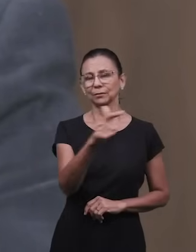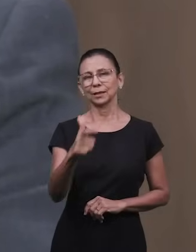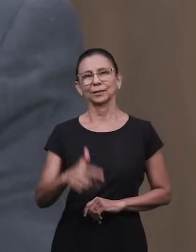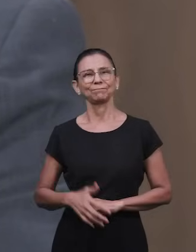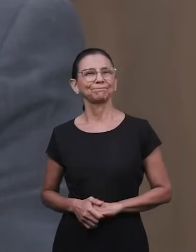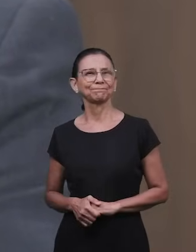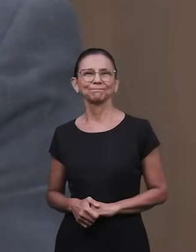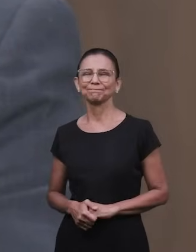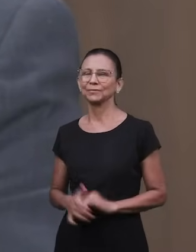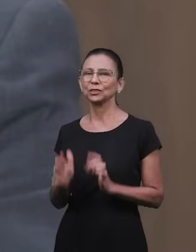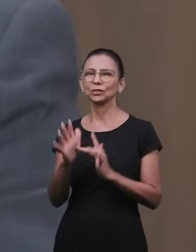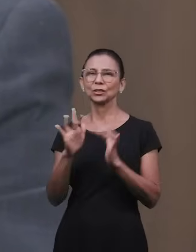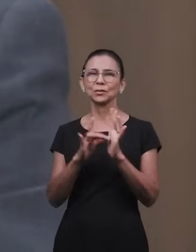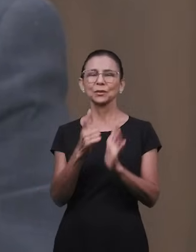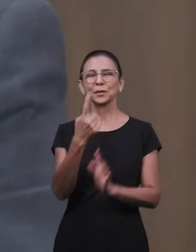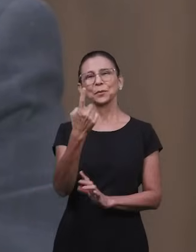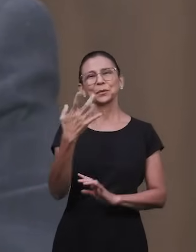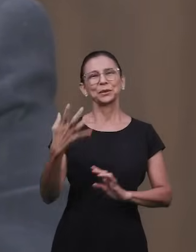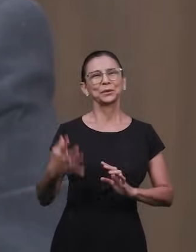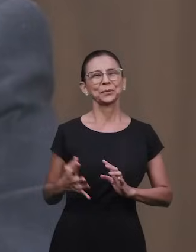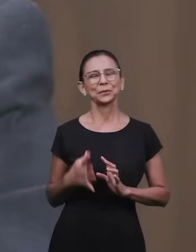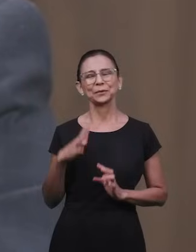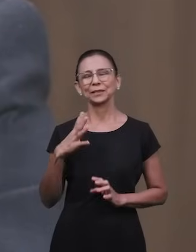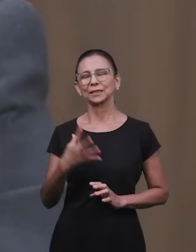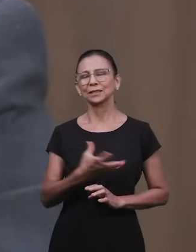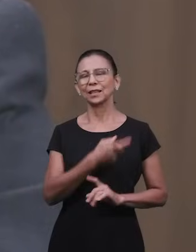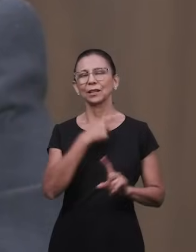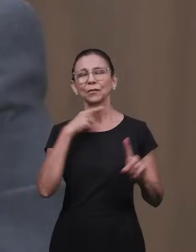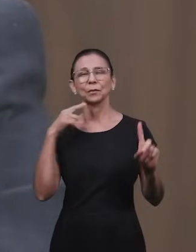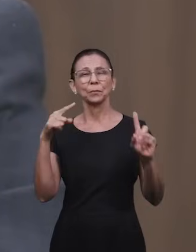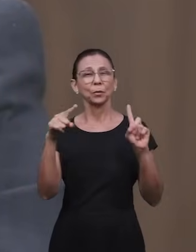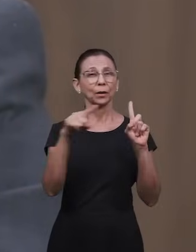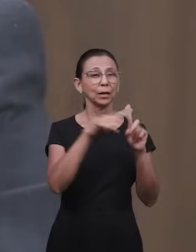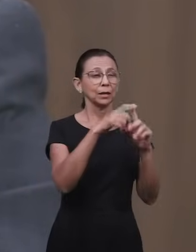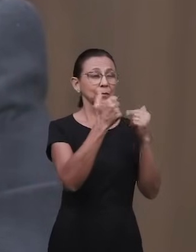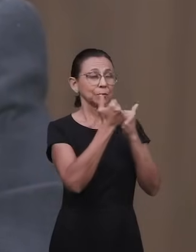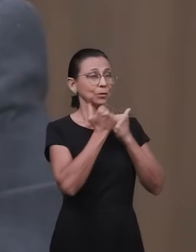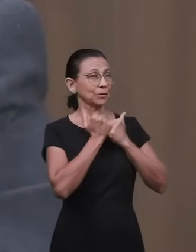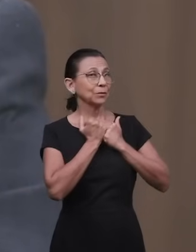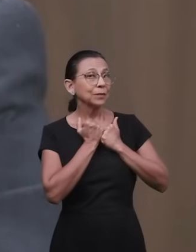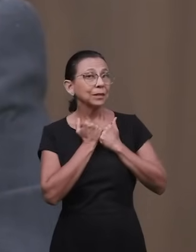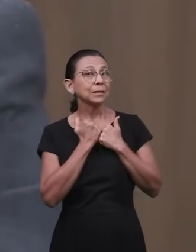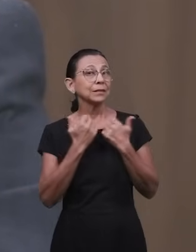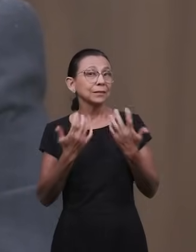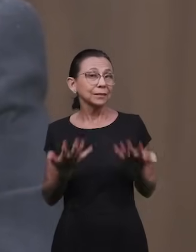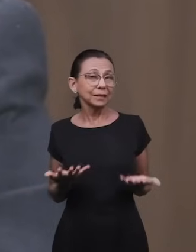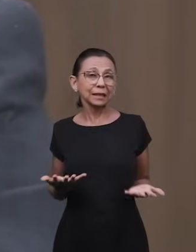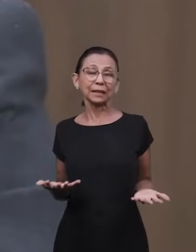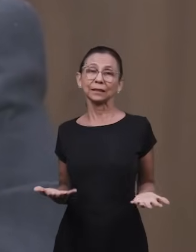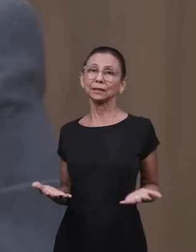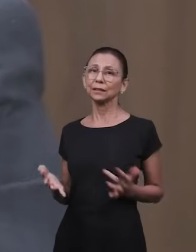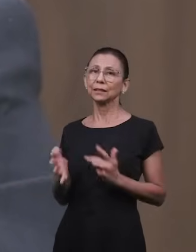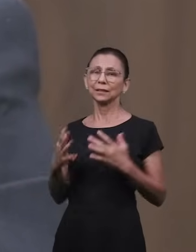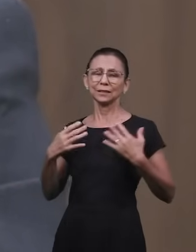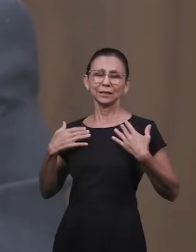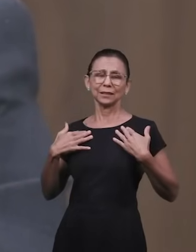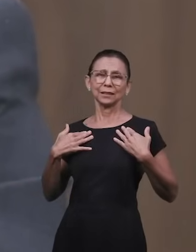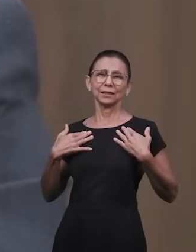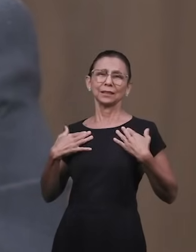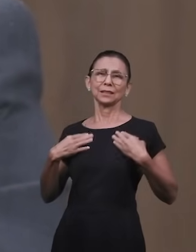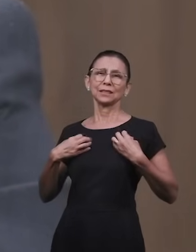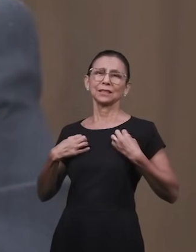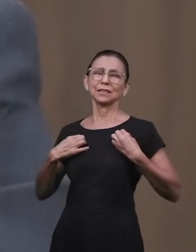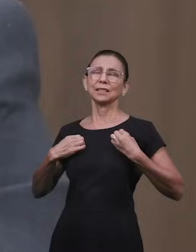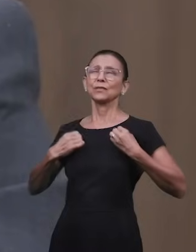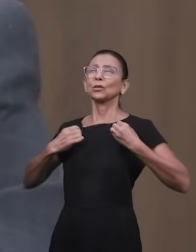ser salvos. Amém. Jesus, Glória ele a é Jesus. esse Deus maravilhoso que se deu por nós, e dentro daquilo que o pastor Marcos falou, ele se deu